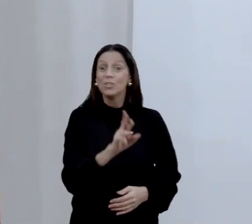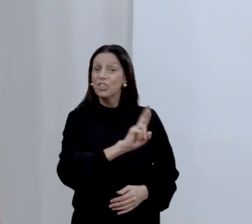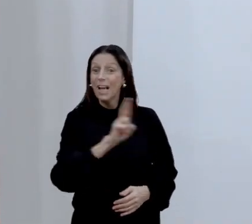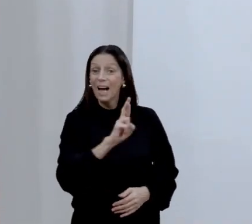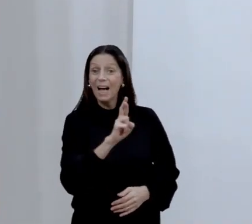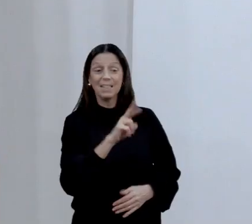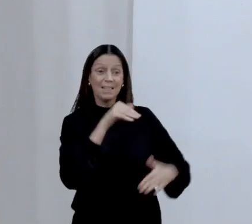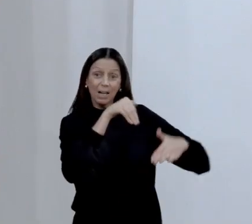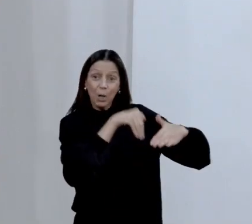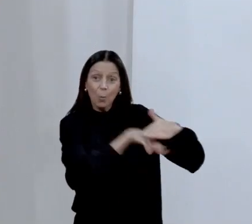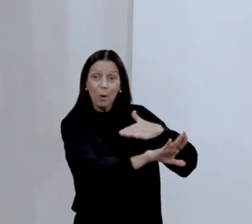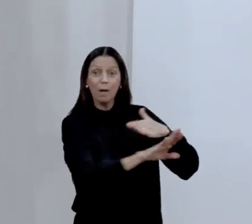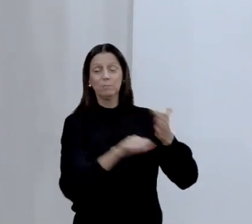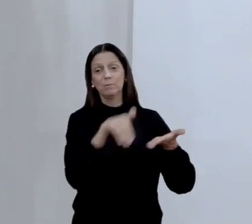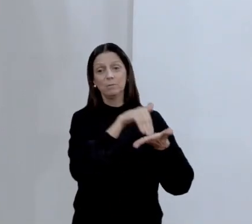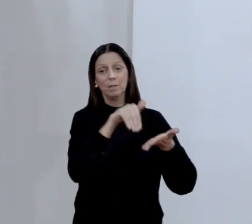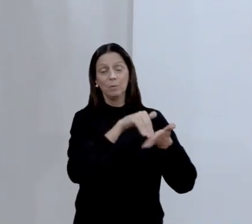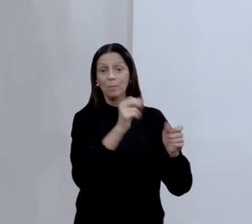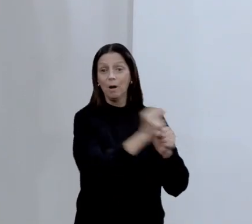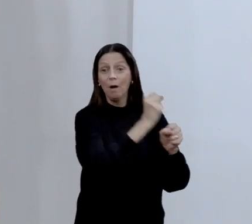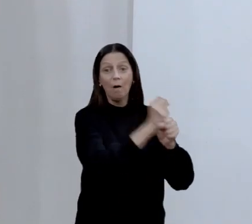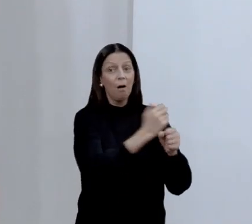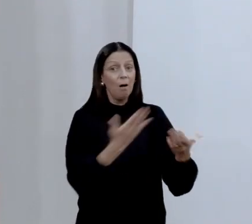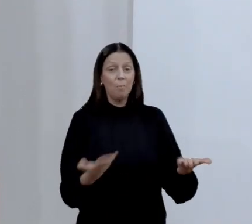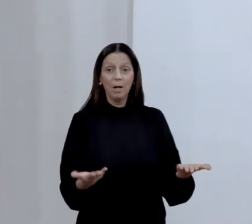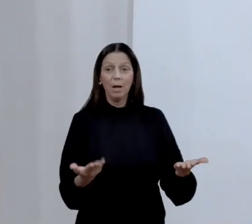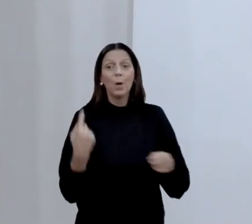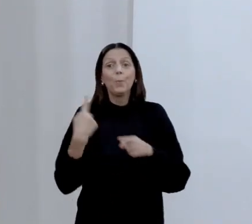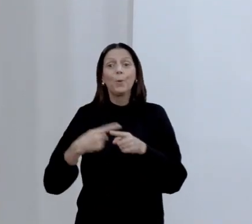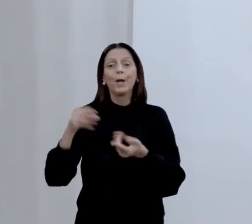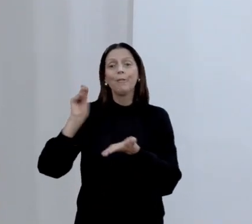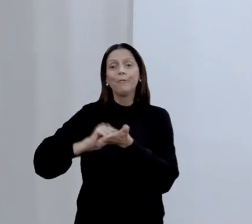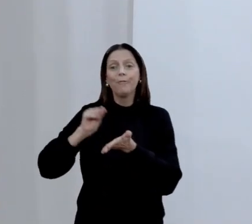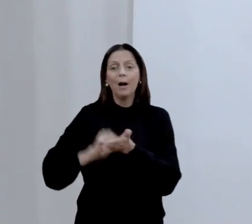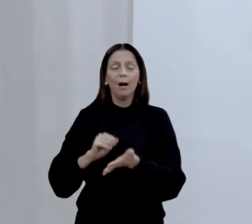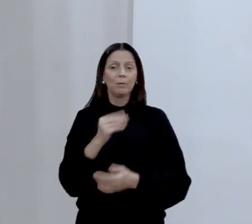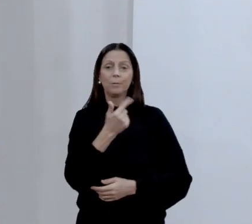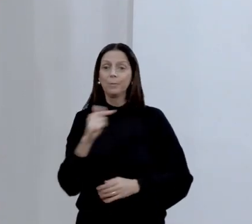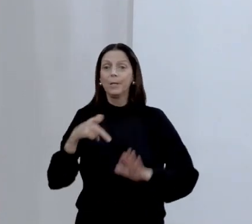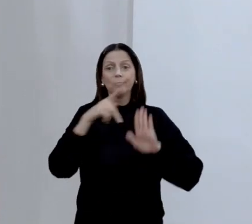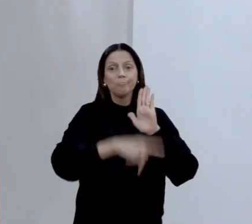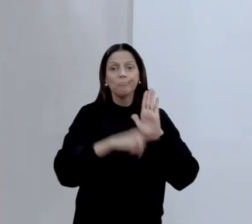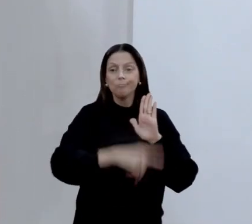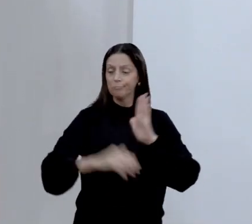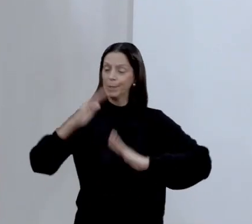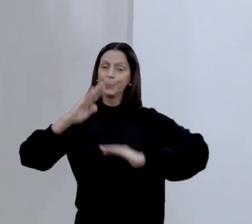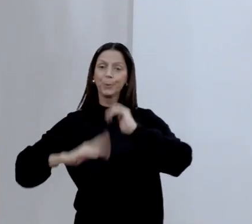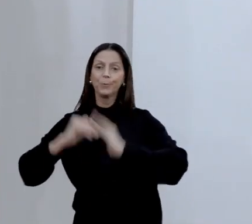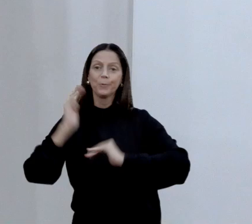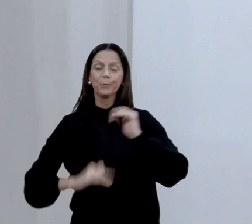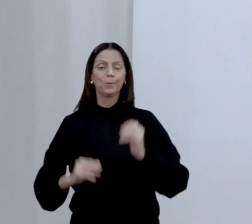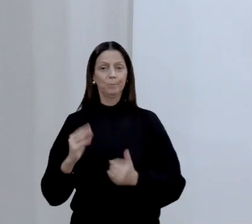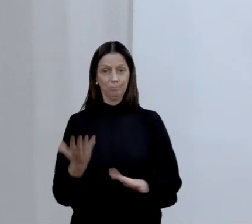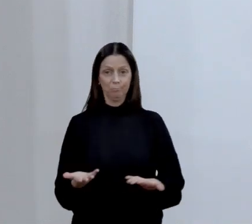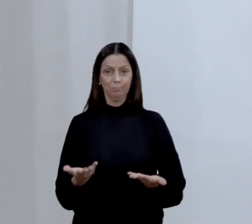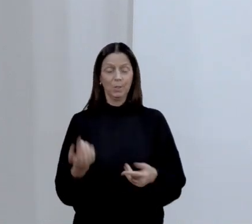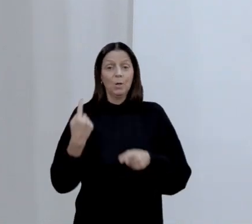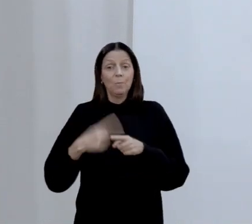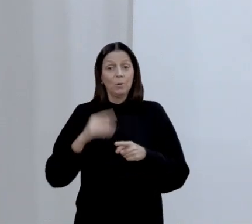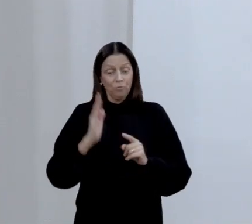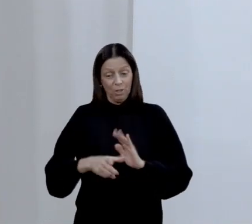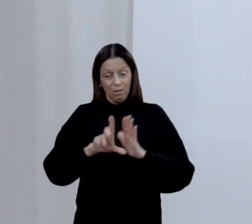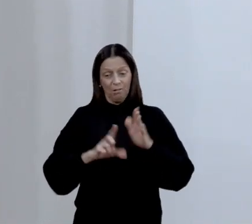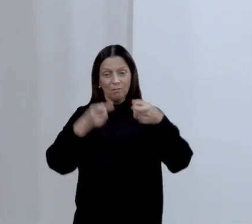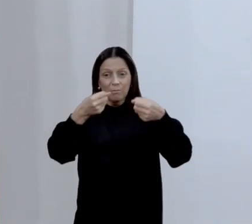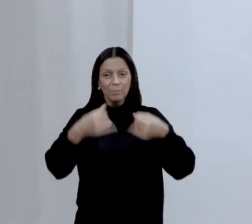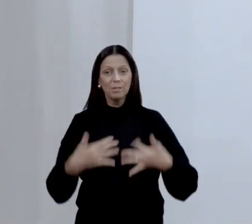na Secretaria de Obras, ou nas secretarias de uma forma geral, por conta da dificuldade de execução, de executar, de engenheiros. Porque, como eu disse, daqui